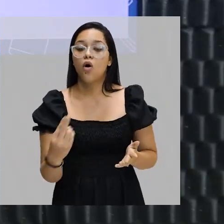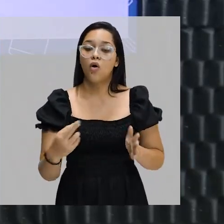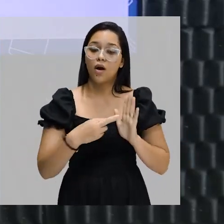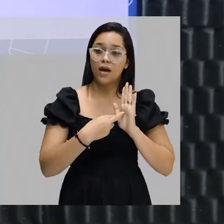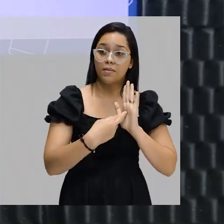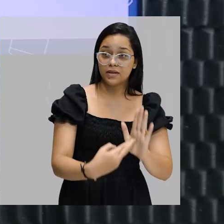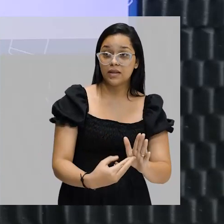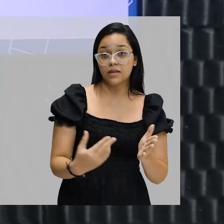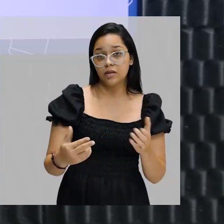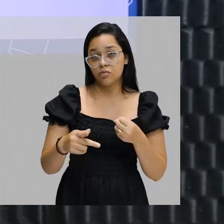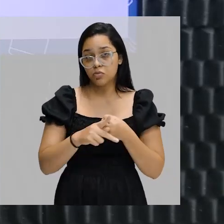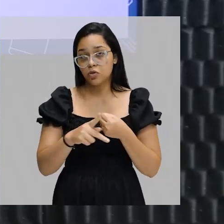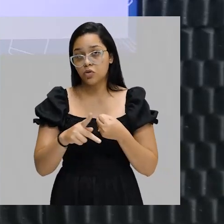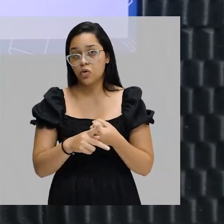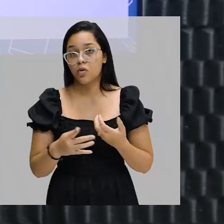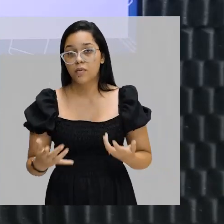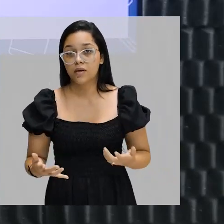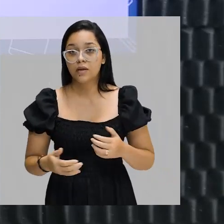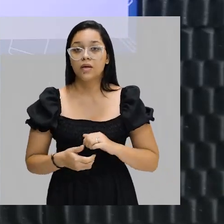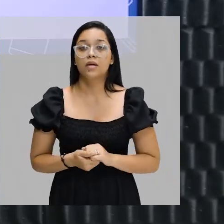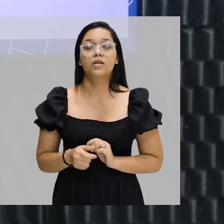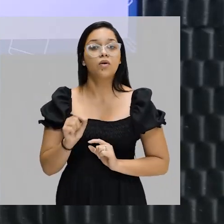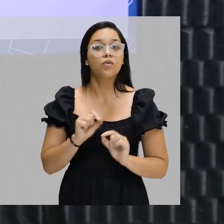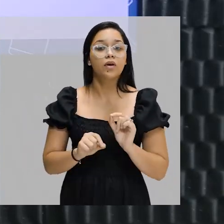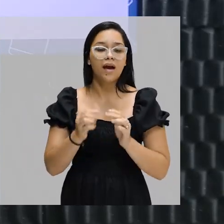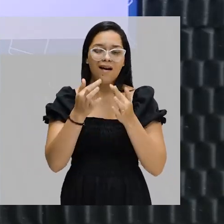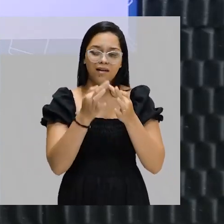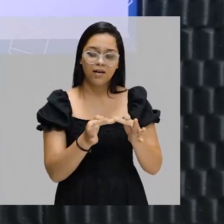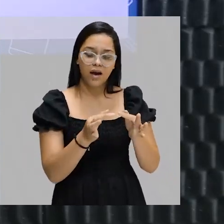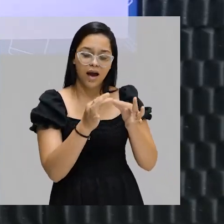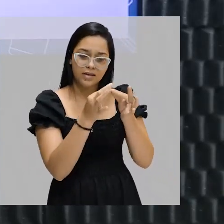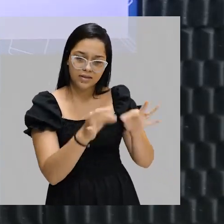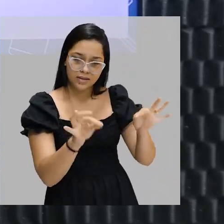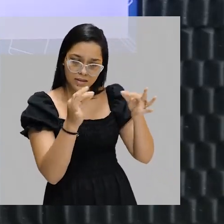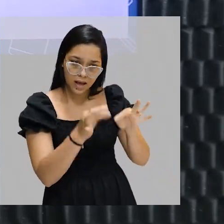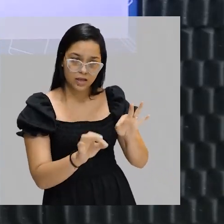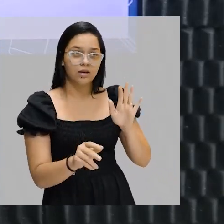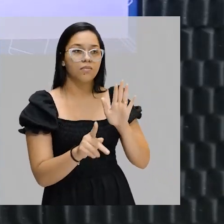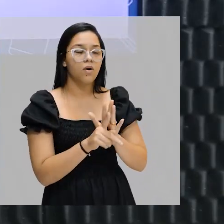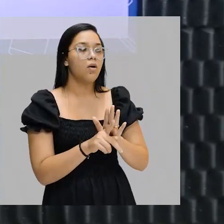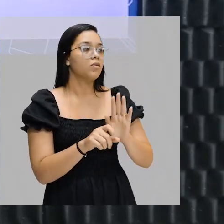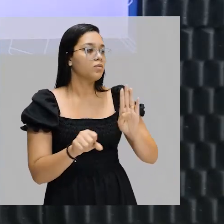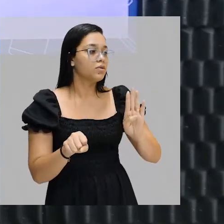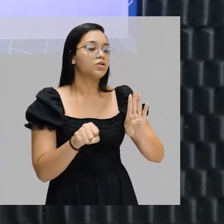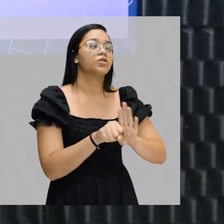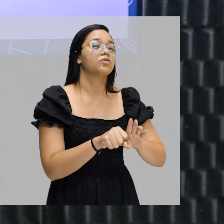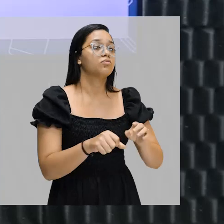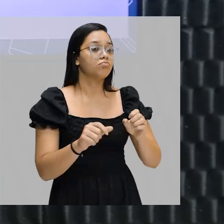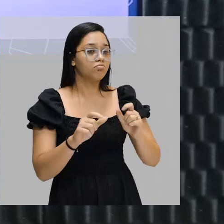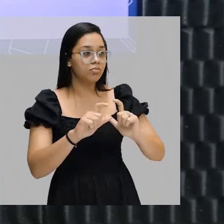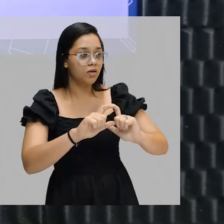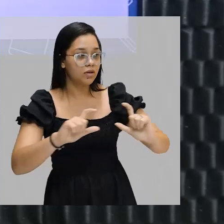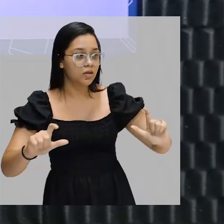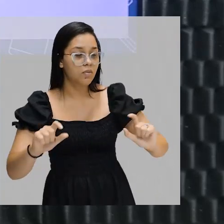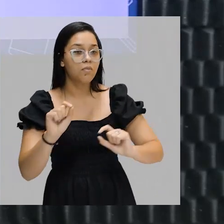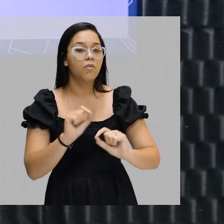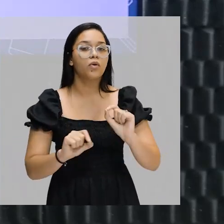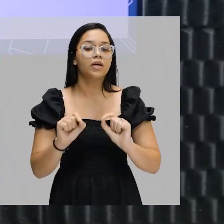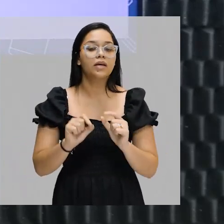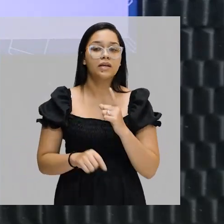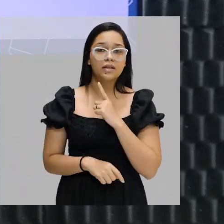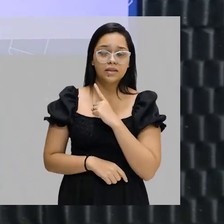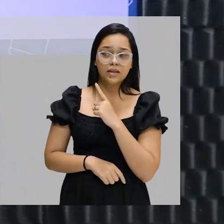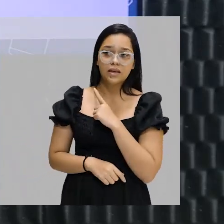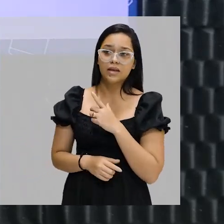o representa no caso o pronome então a função sintática do substantivo na oração pode ser um sujeito